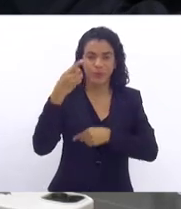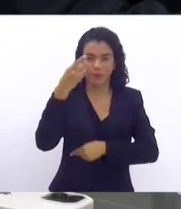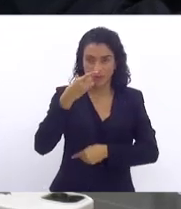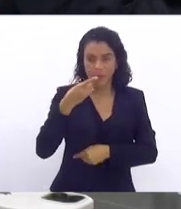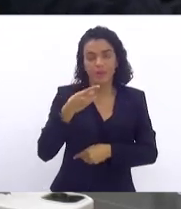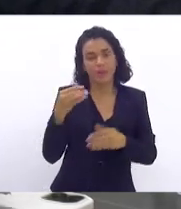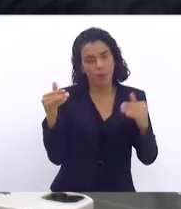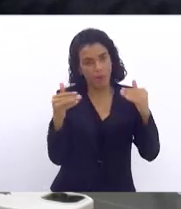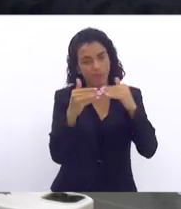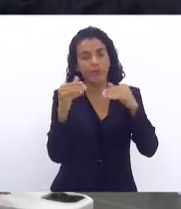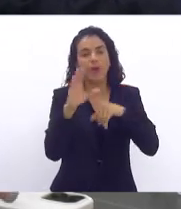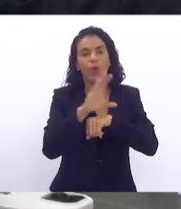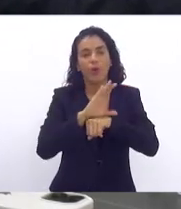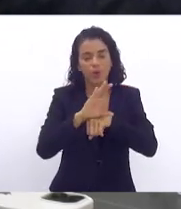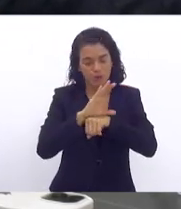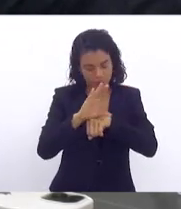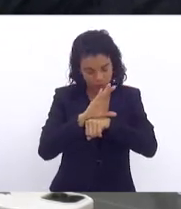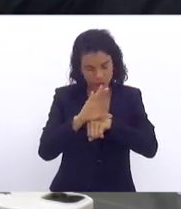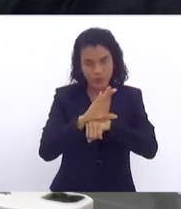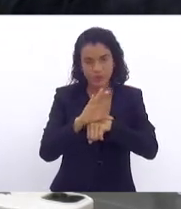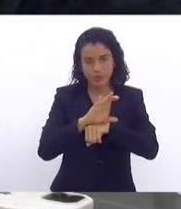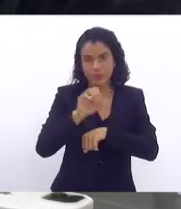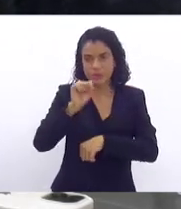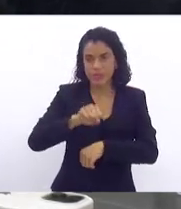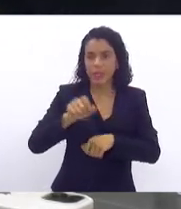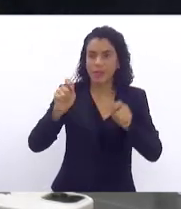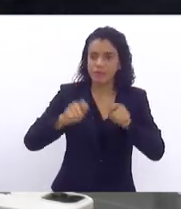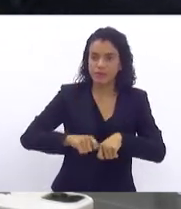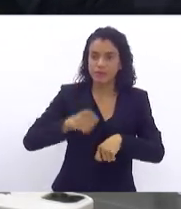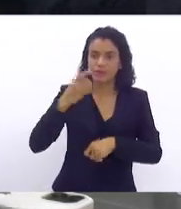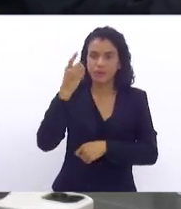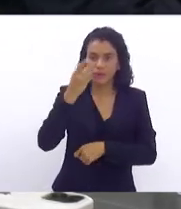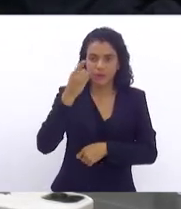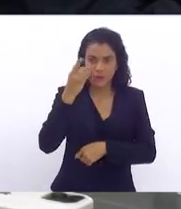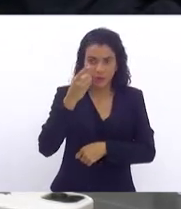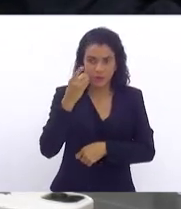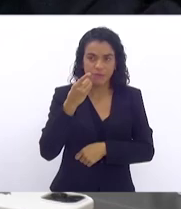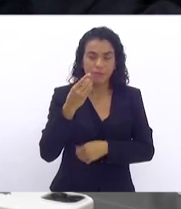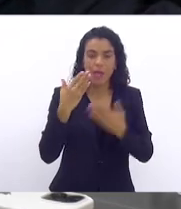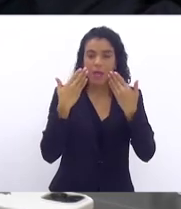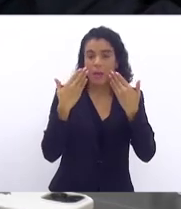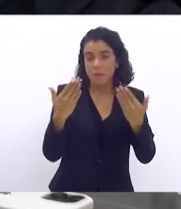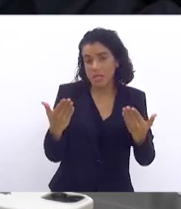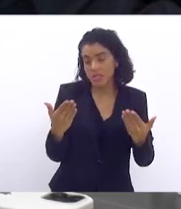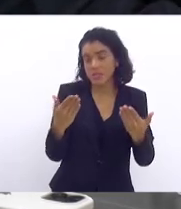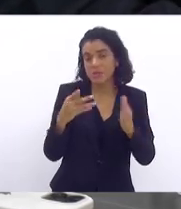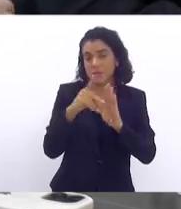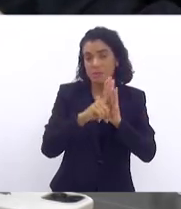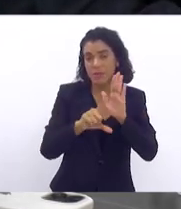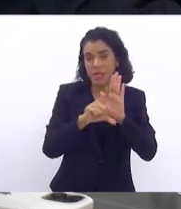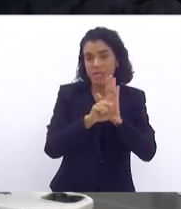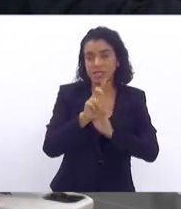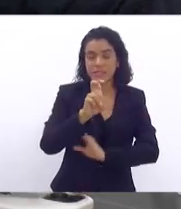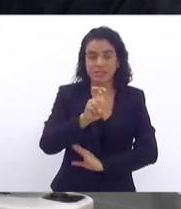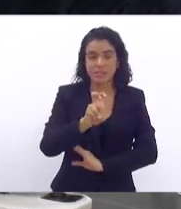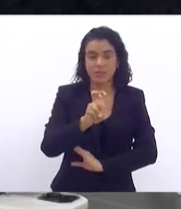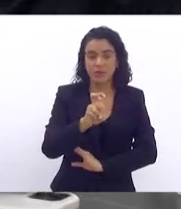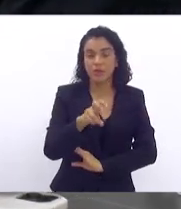constitucional, é crível, possível que um deputado estadual promova, apresente essa hipótese através do PLC, que foi a via